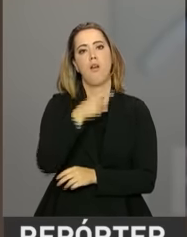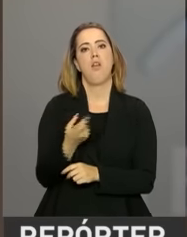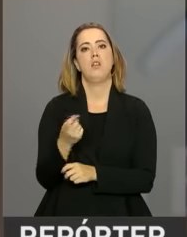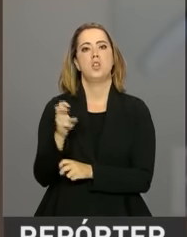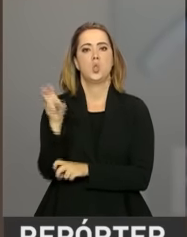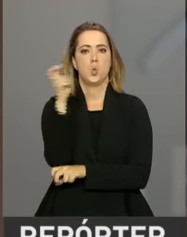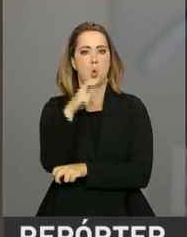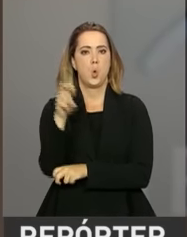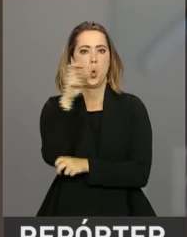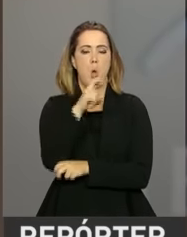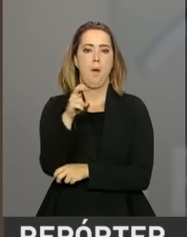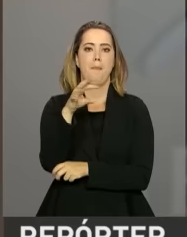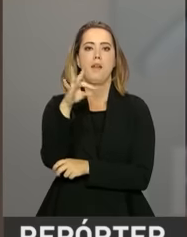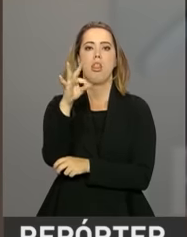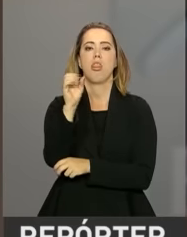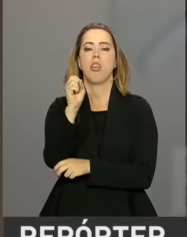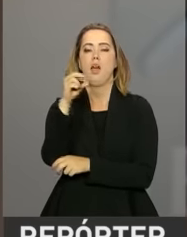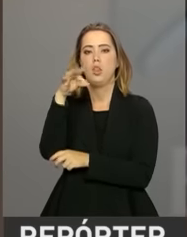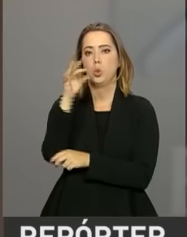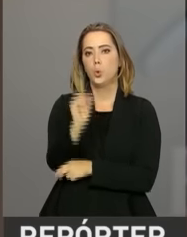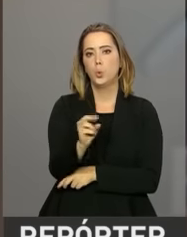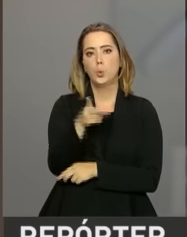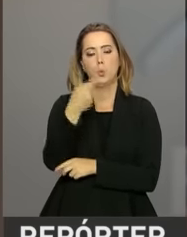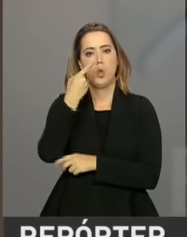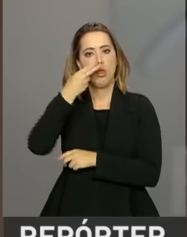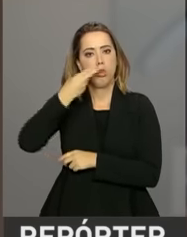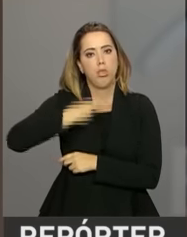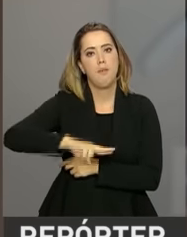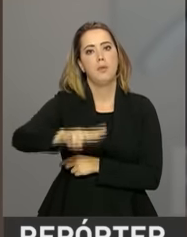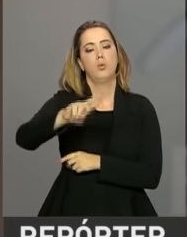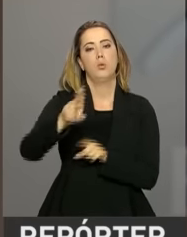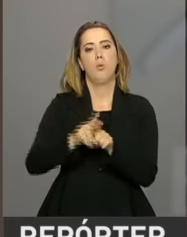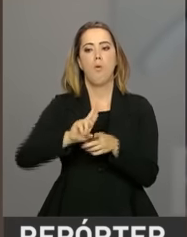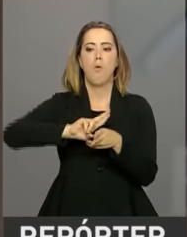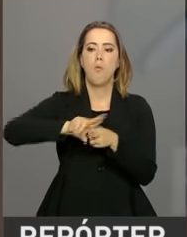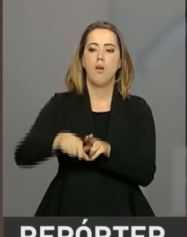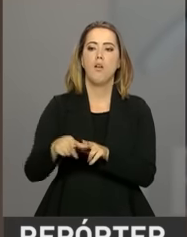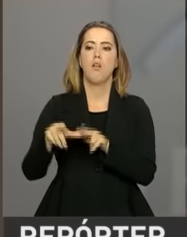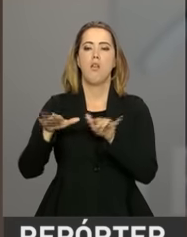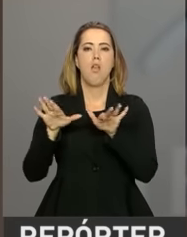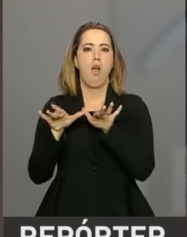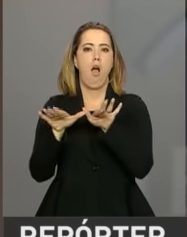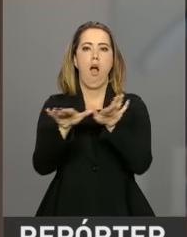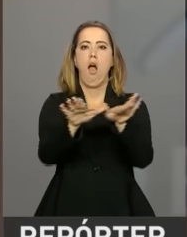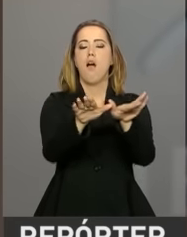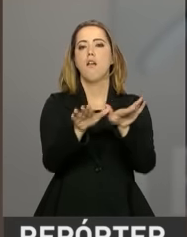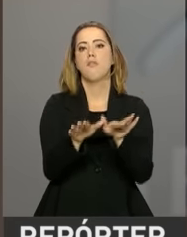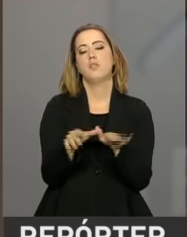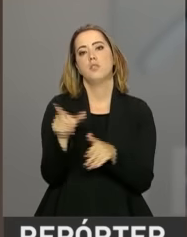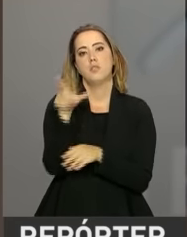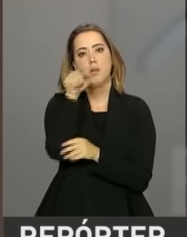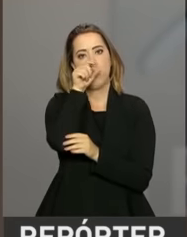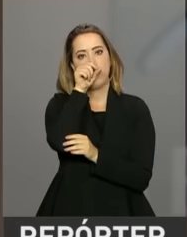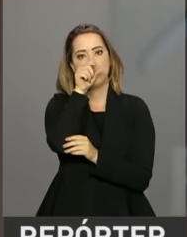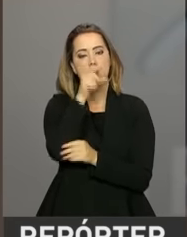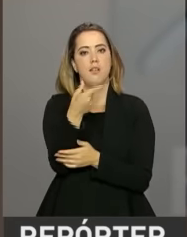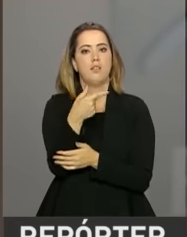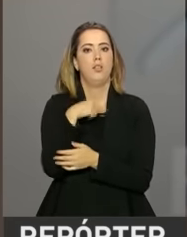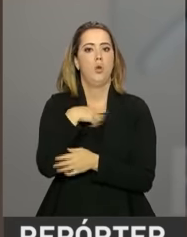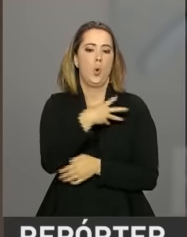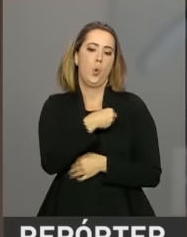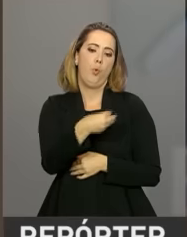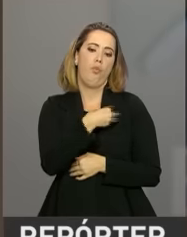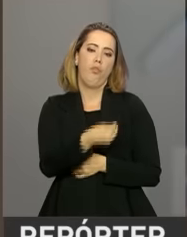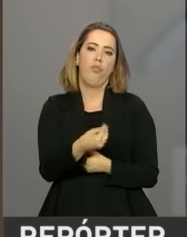sair Tatu tá mando a bandeira eh aves que vão voar mas os filhotes vão ser consumidos pelo fogo